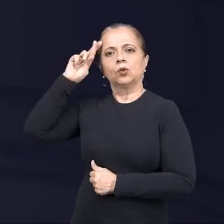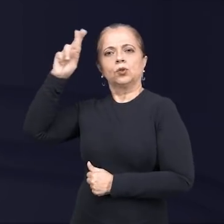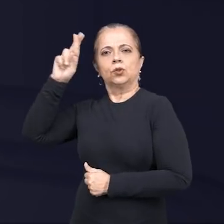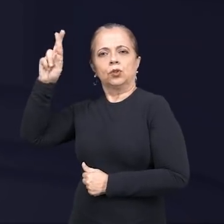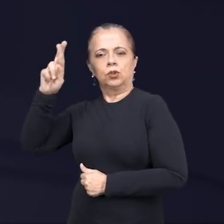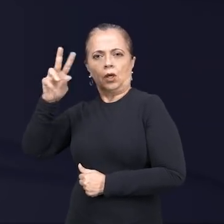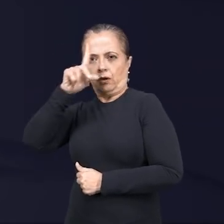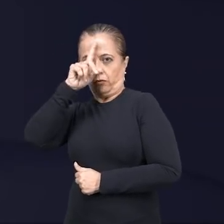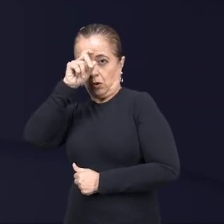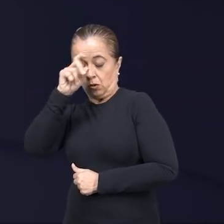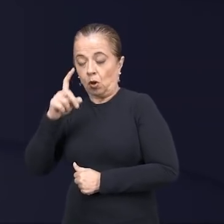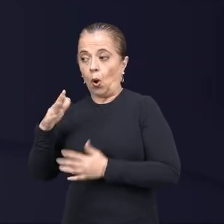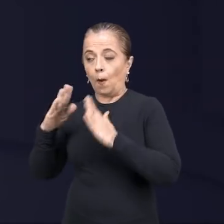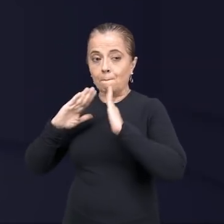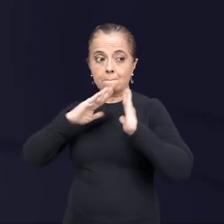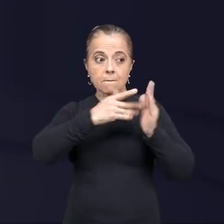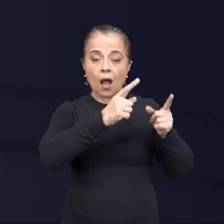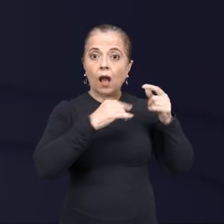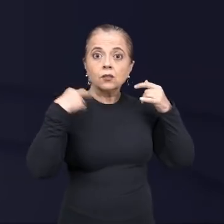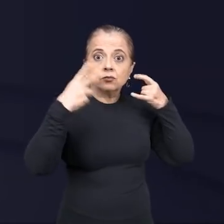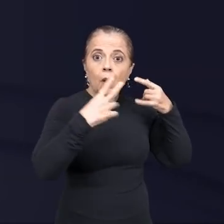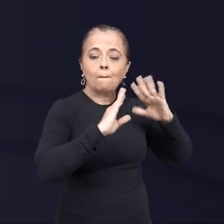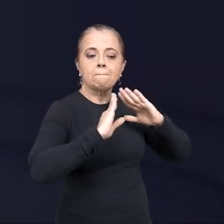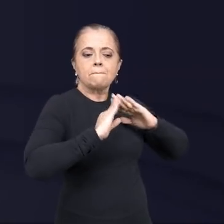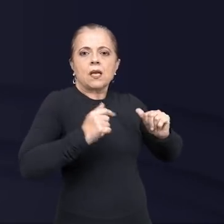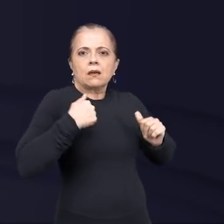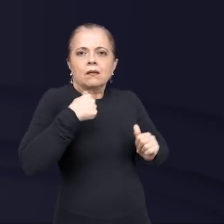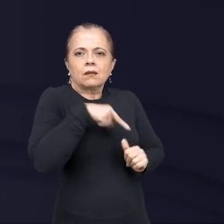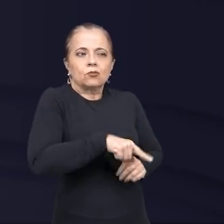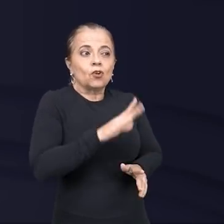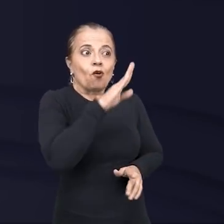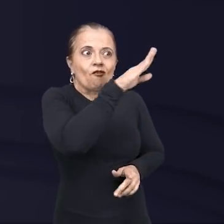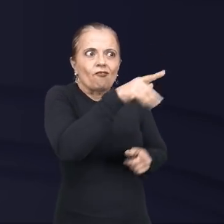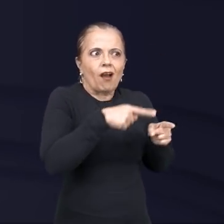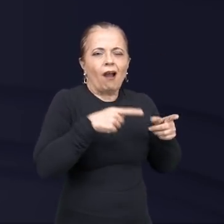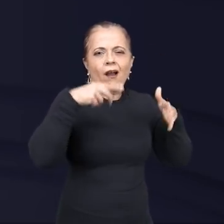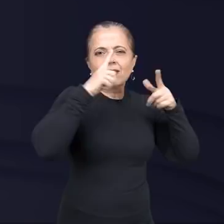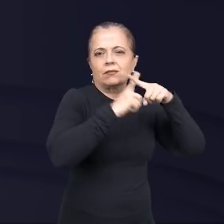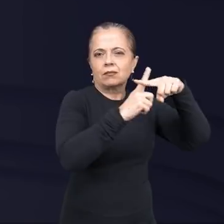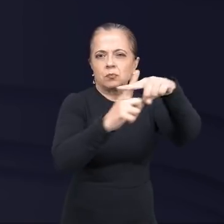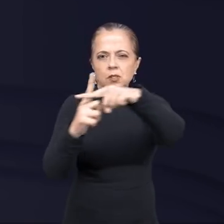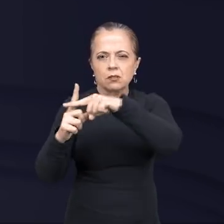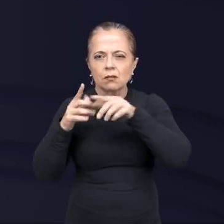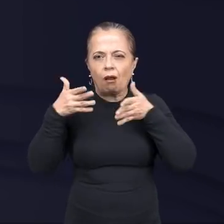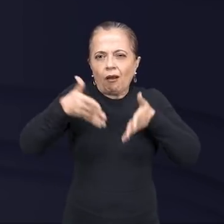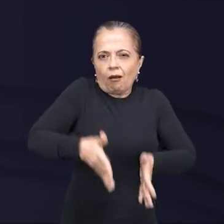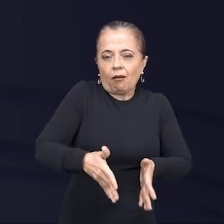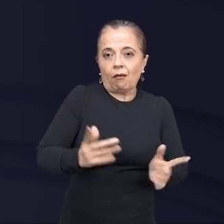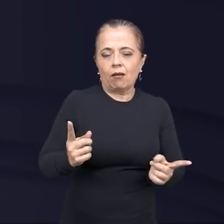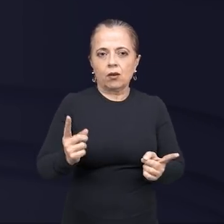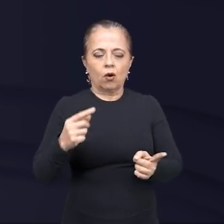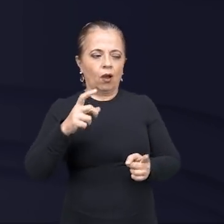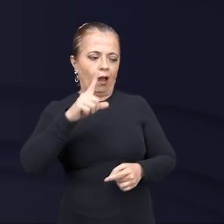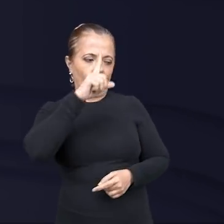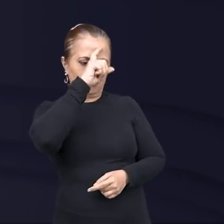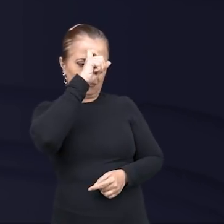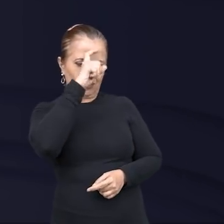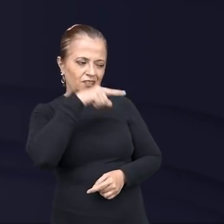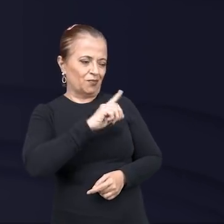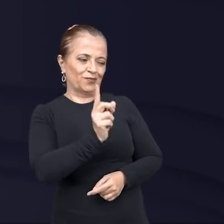mas sim para o cemitério. Ele entra em contato com a equipe médica diz que não seria possível,